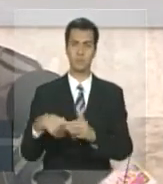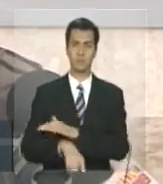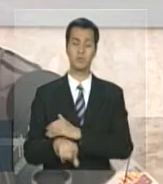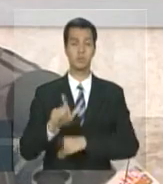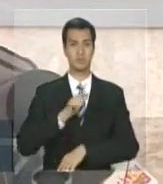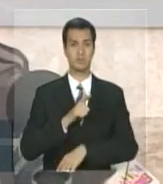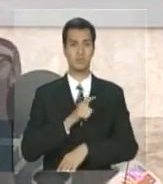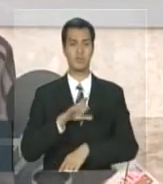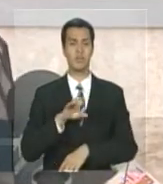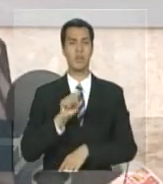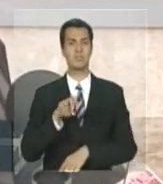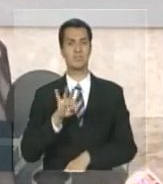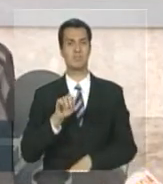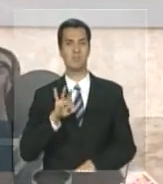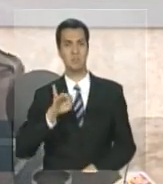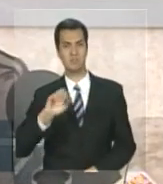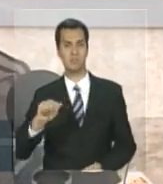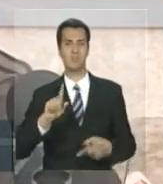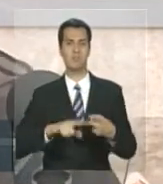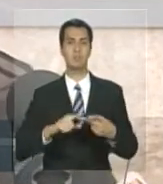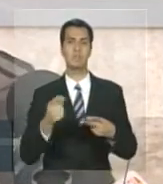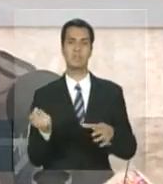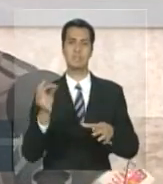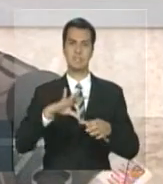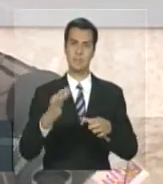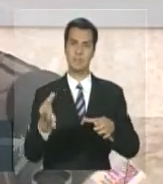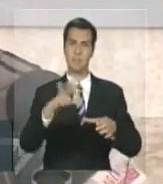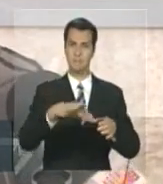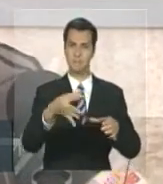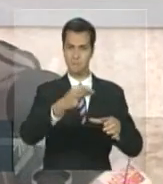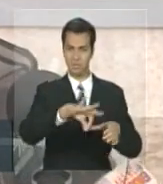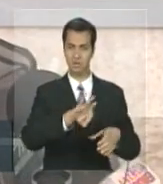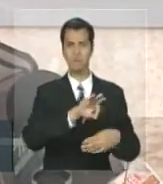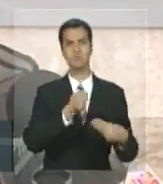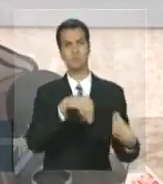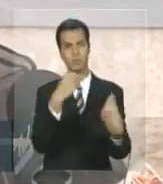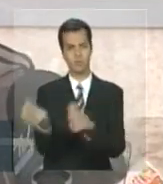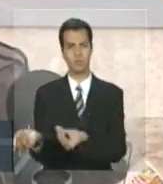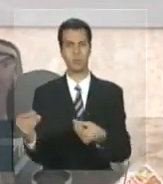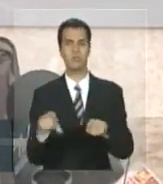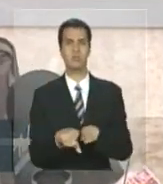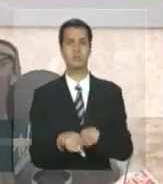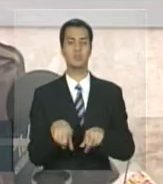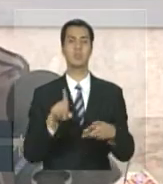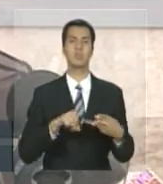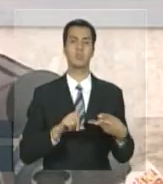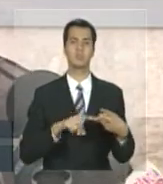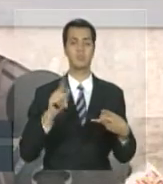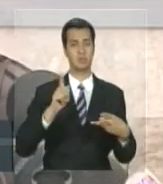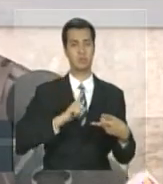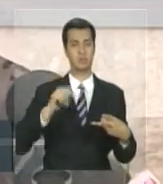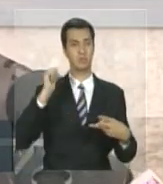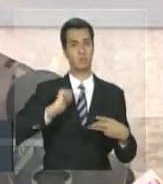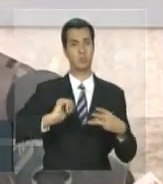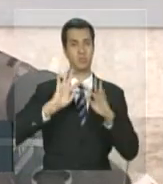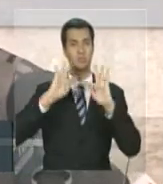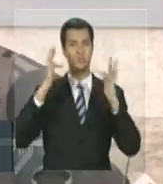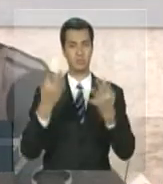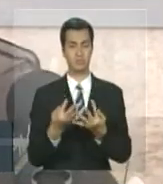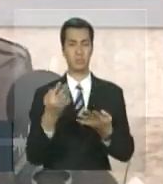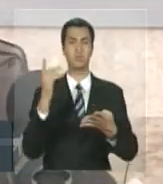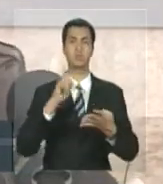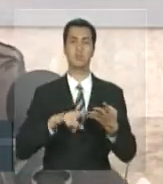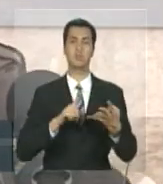assistência técnica, com distribuição de semente e com fomento, portanto, além do Bolsa Família, recebem fomento, que é um recurso a fundo